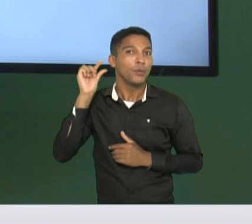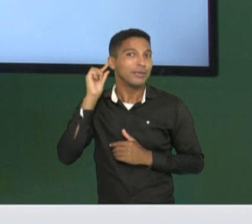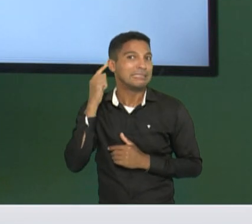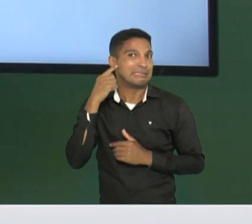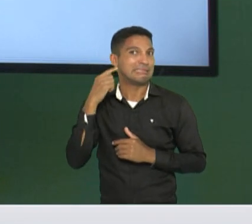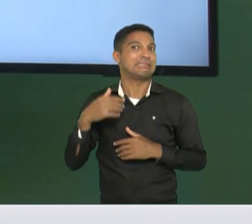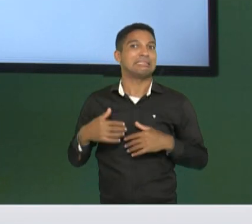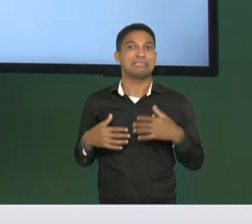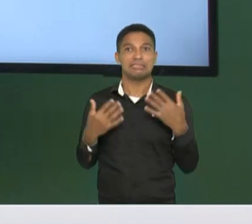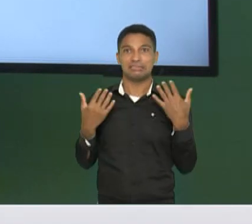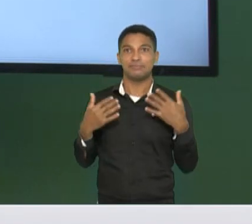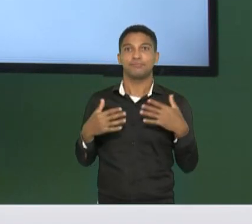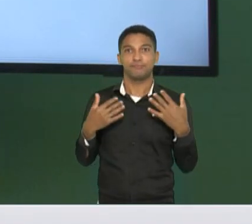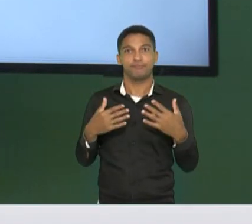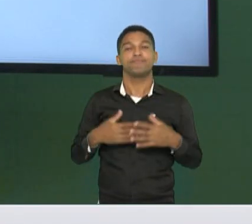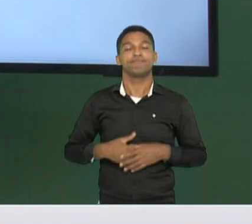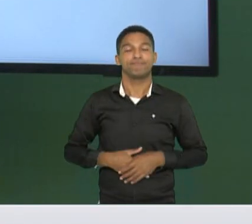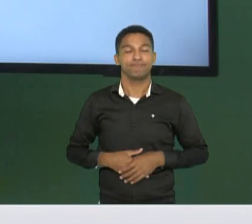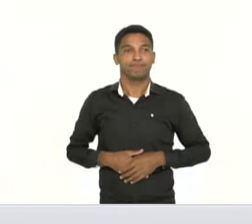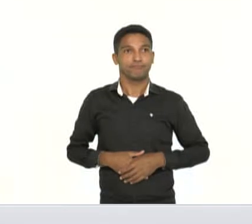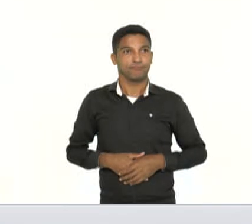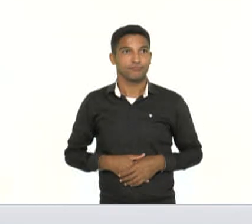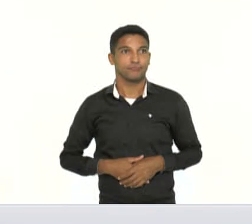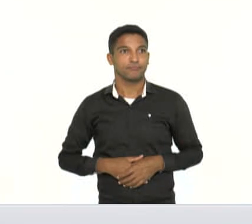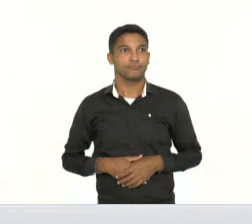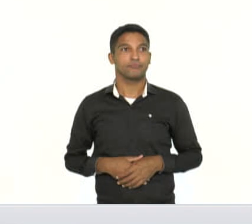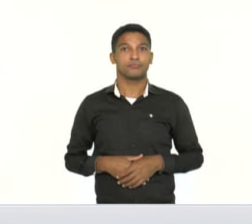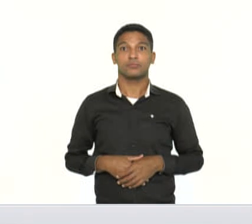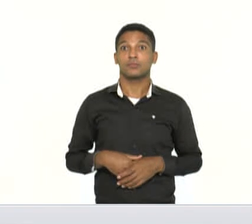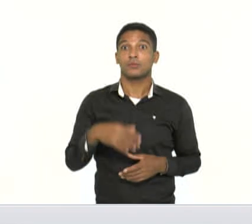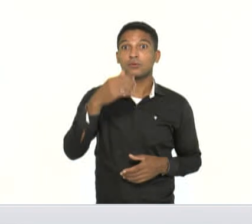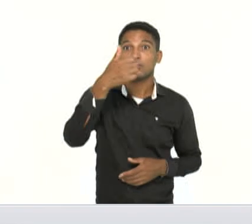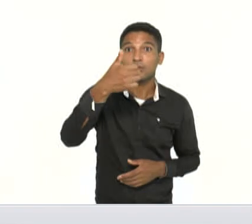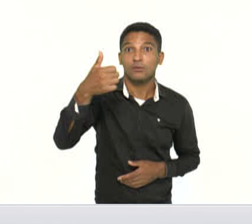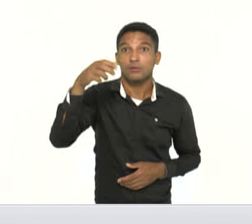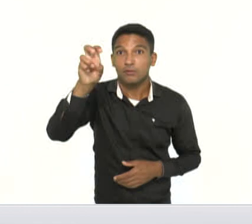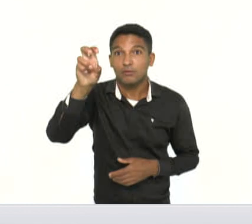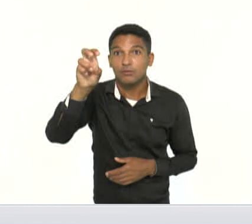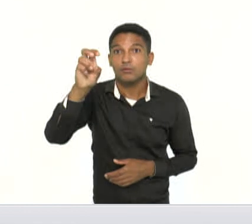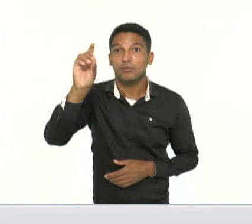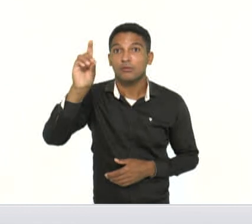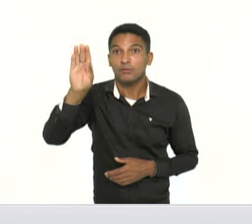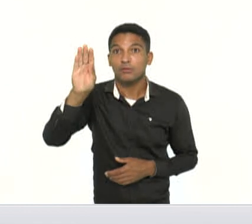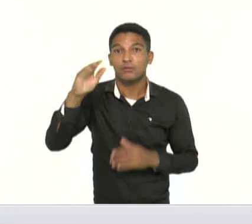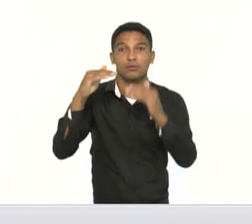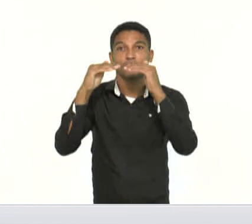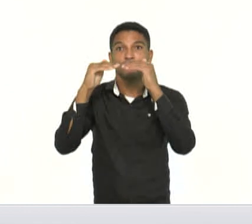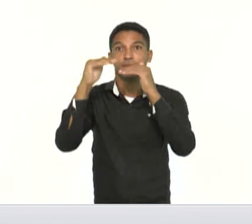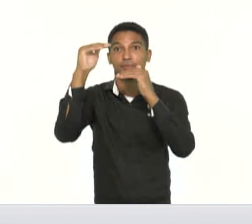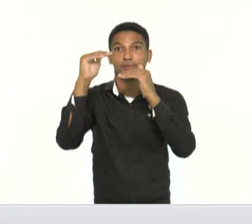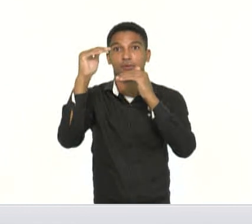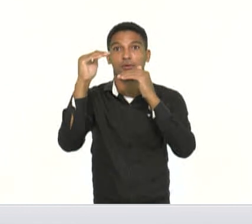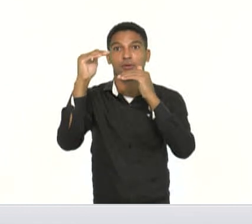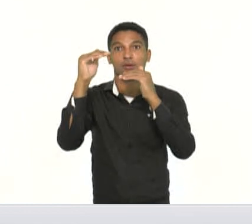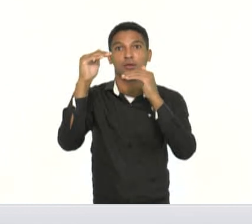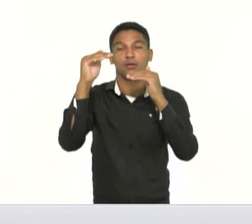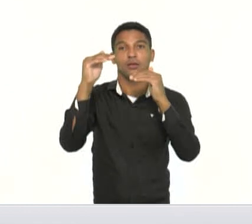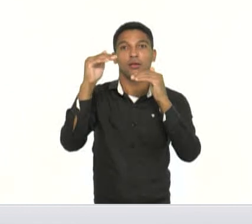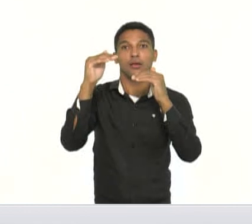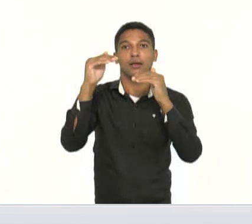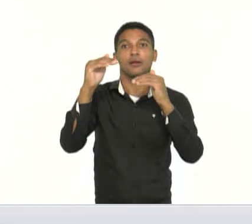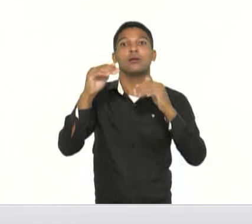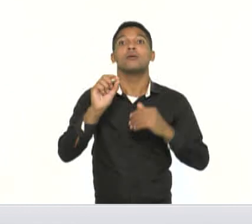gente. Para nossa saúde. Até 115 decibéis, as consequências aparecem em menos tempo